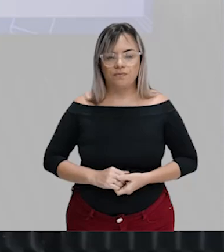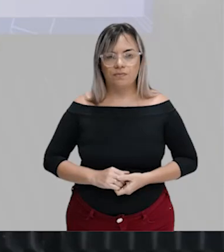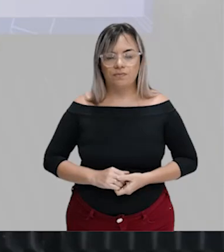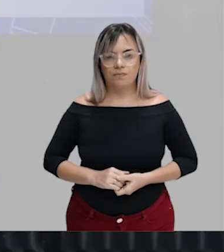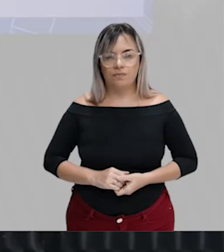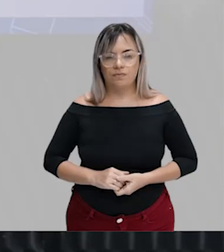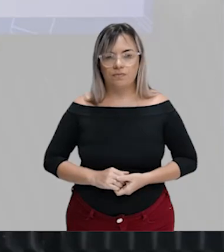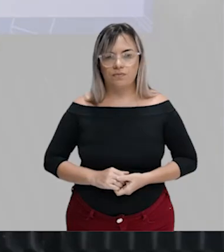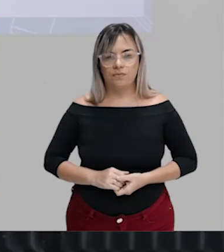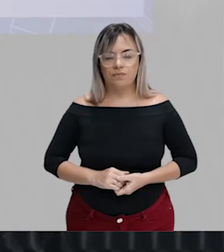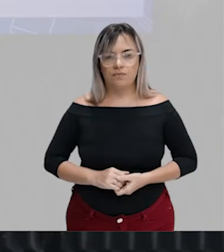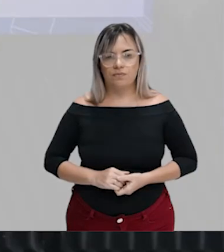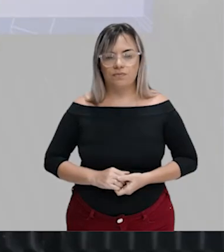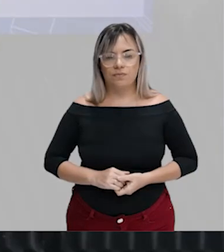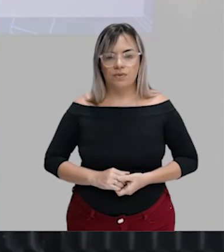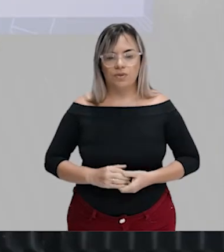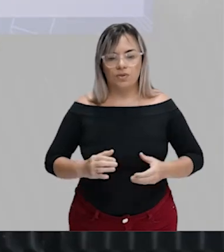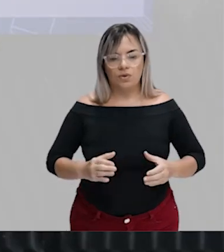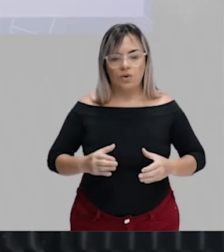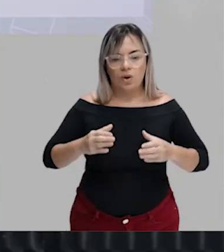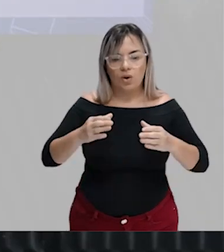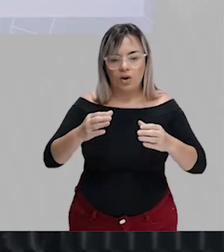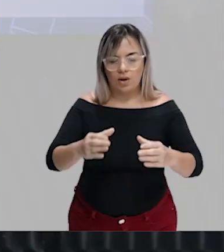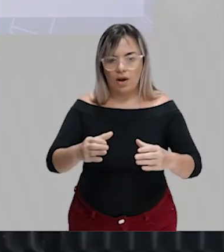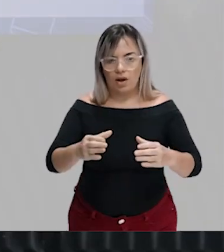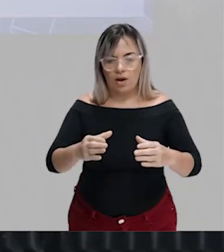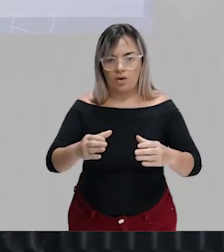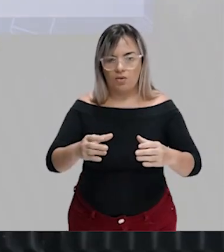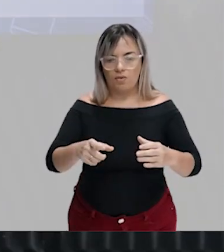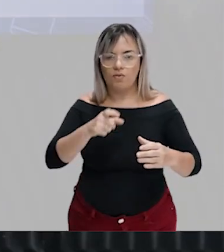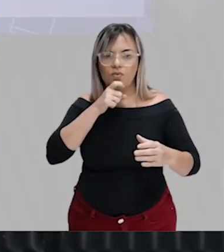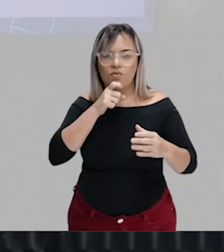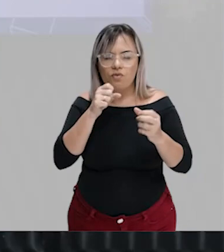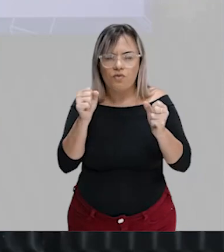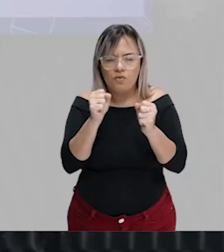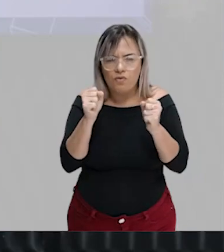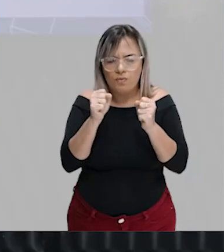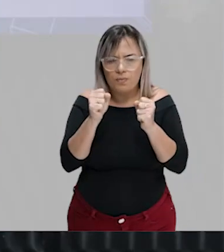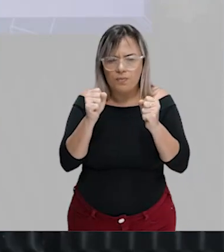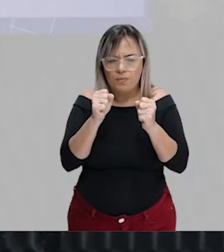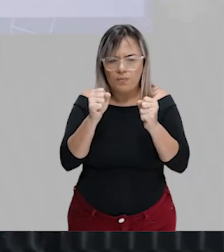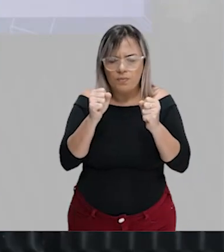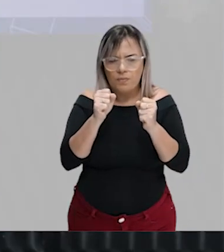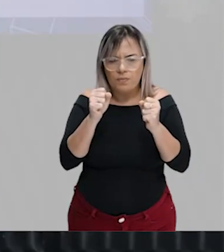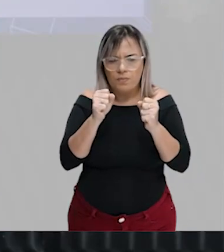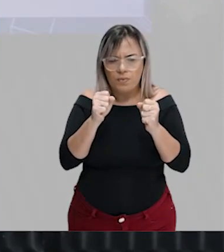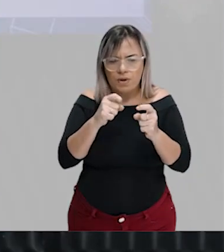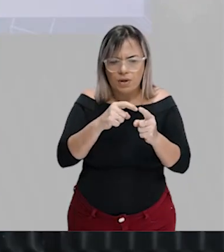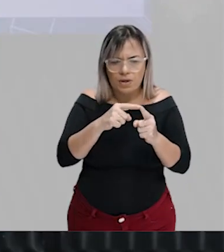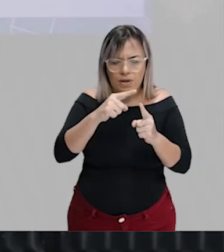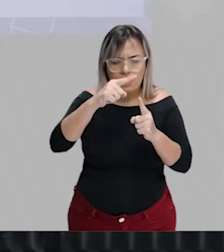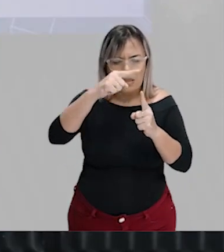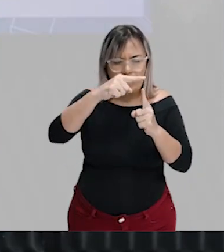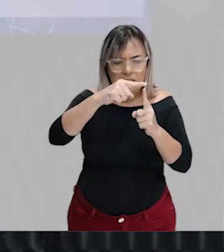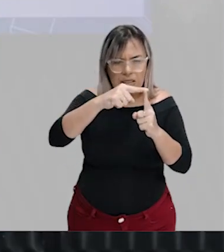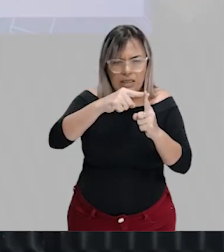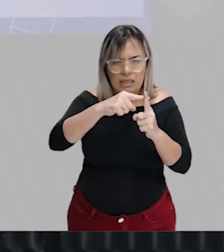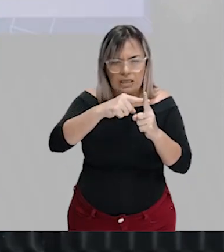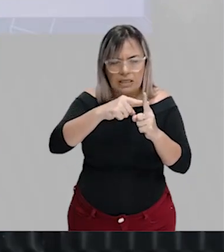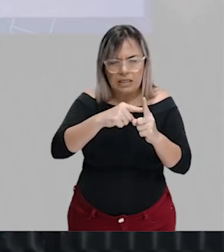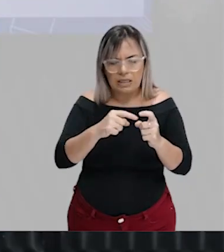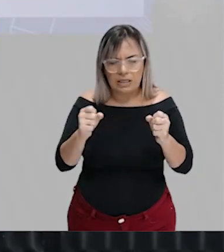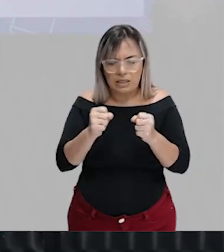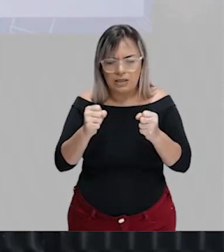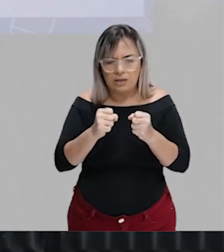Quando estamos num ambiente frio, né, temperaturas bem baixas, nós temos, né, o nosso corpo tem aquela sensação